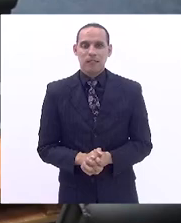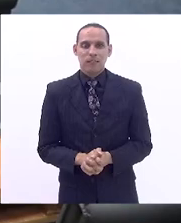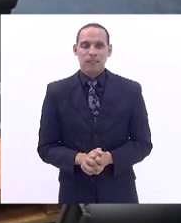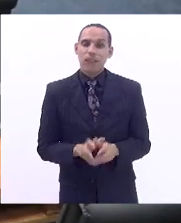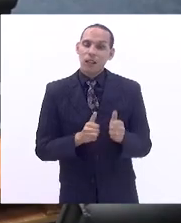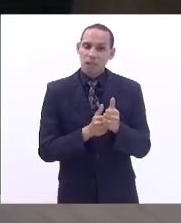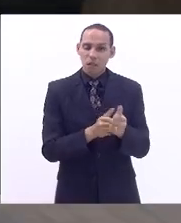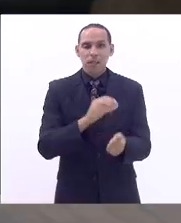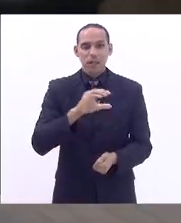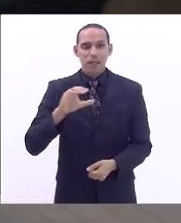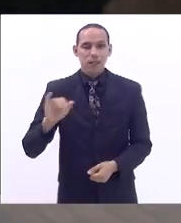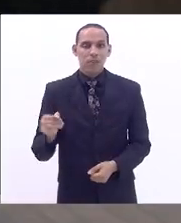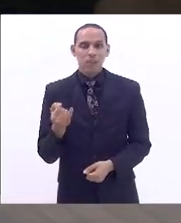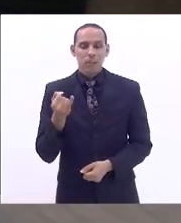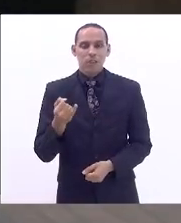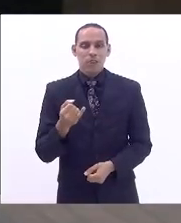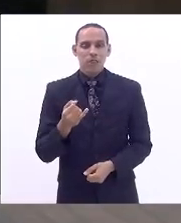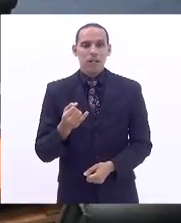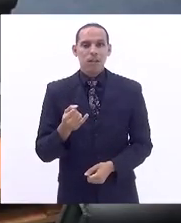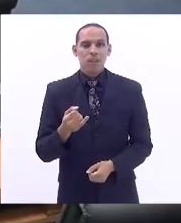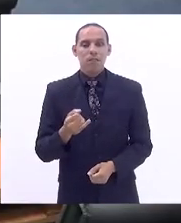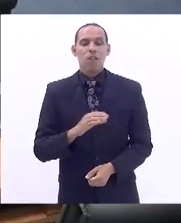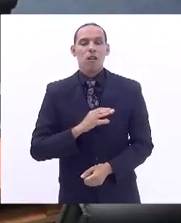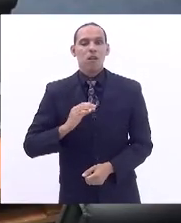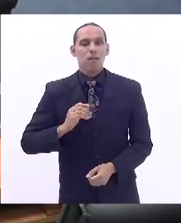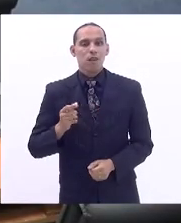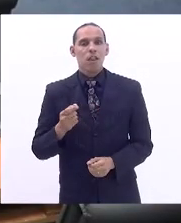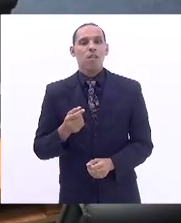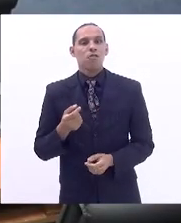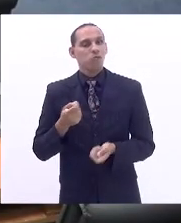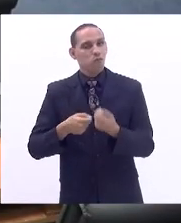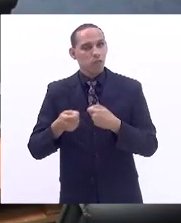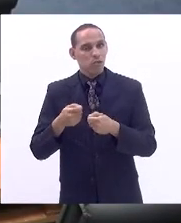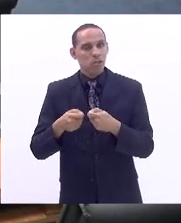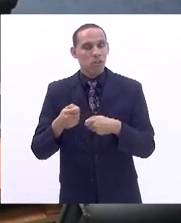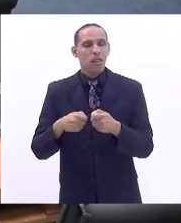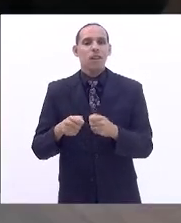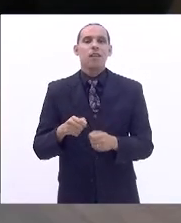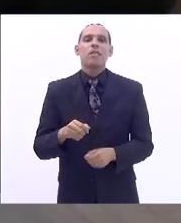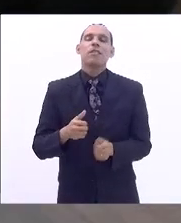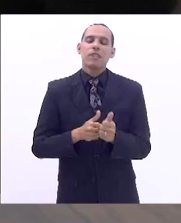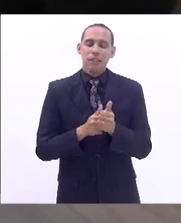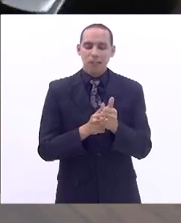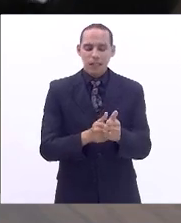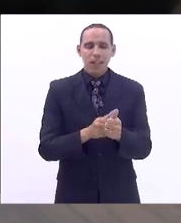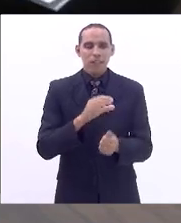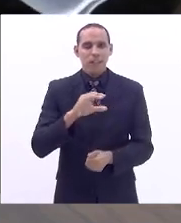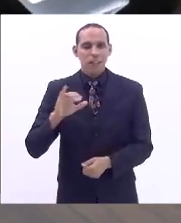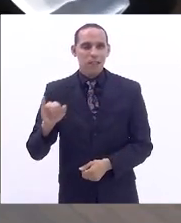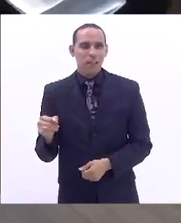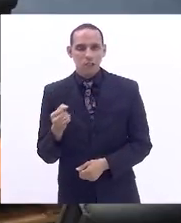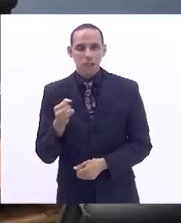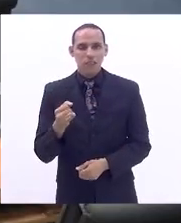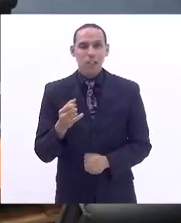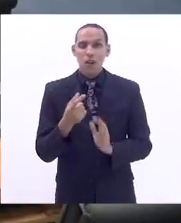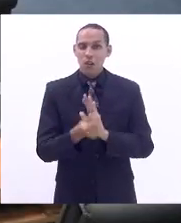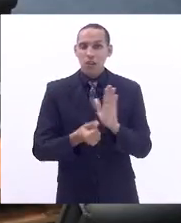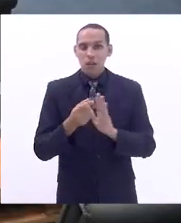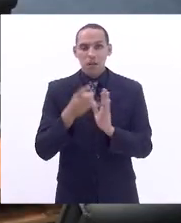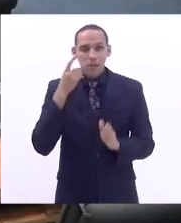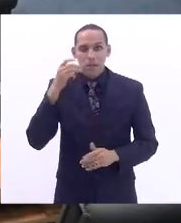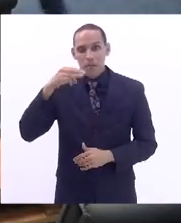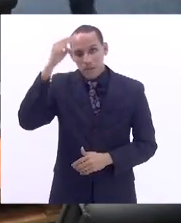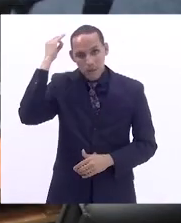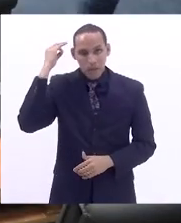eu acompanho parecer na ccj a economia do computador waldeck Carneiro segue acompanhando o parecer da ccj pelo orçamento Deputado